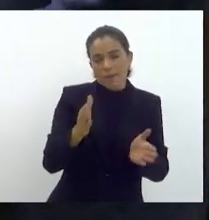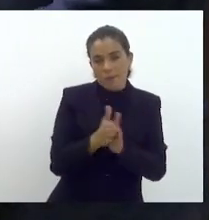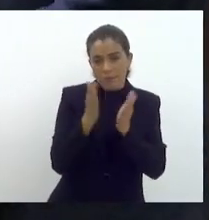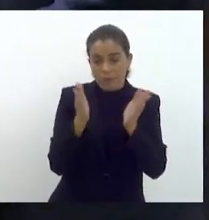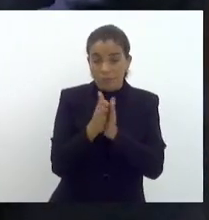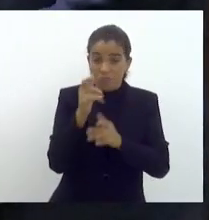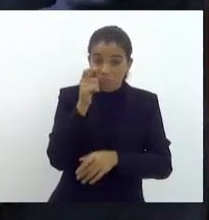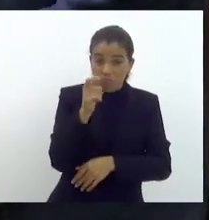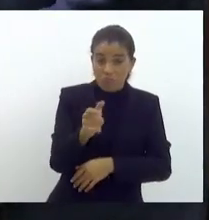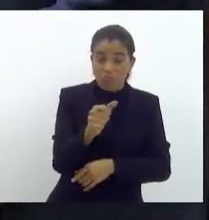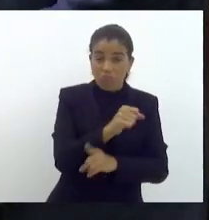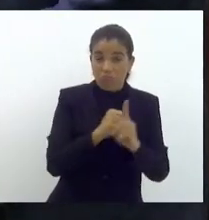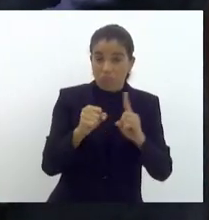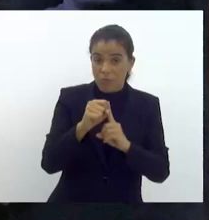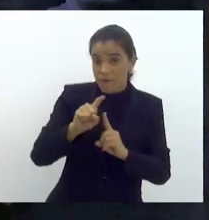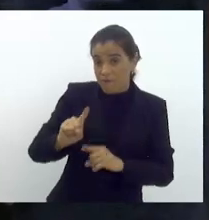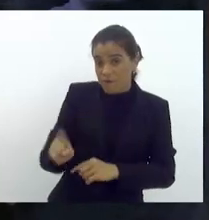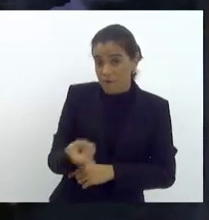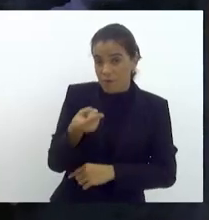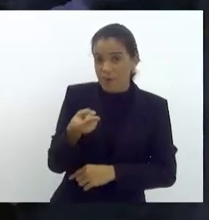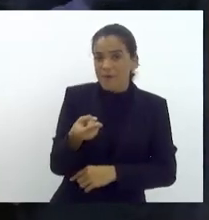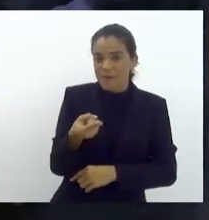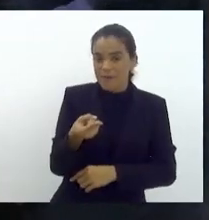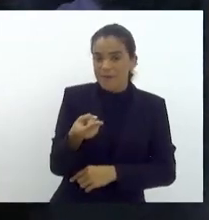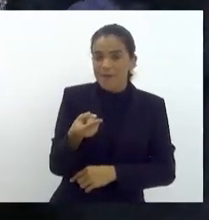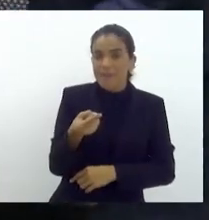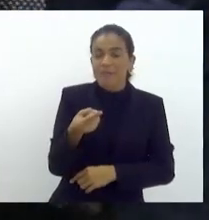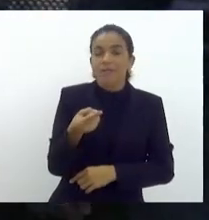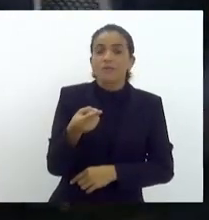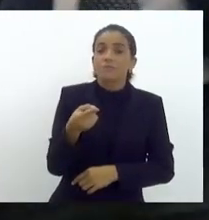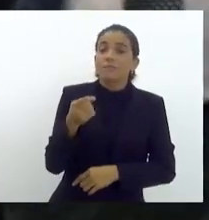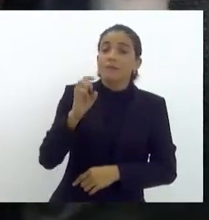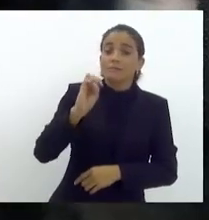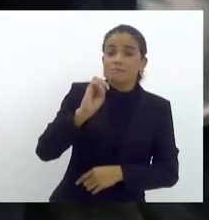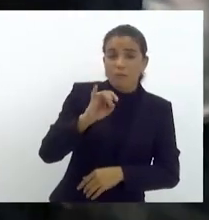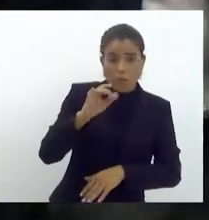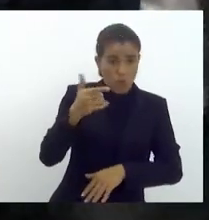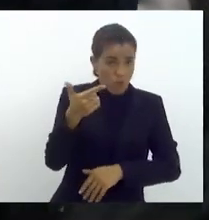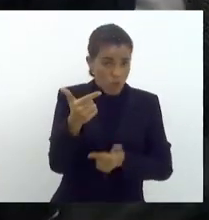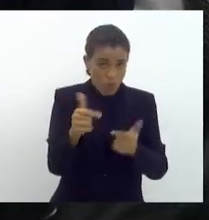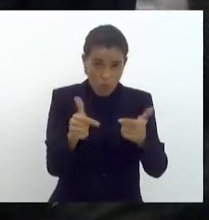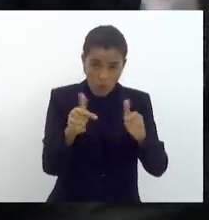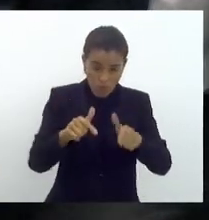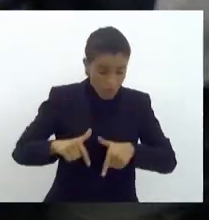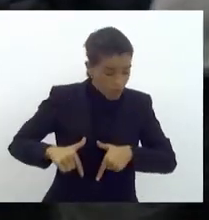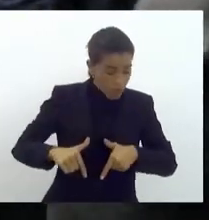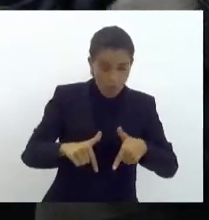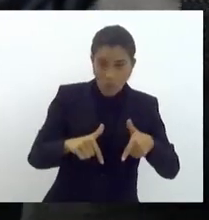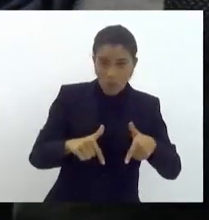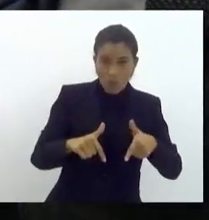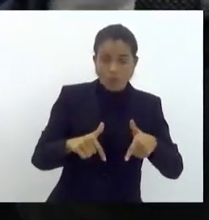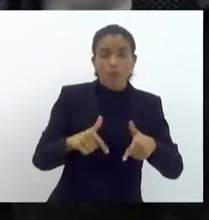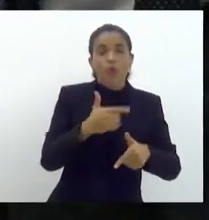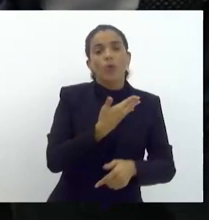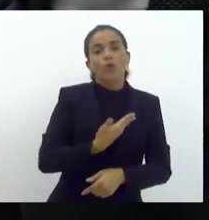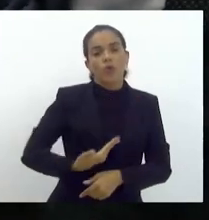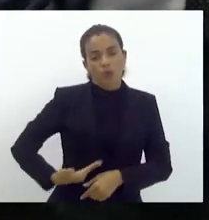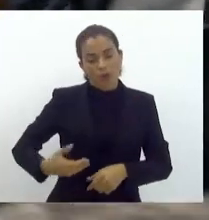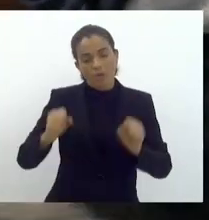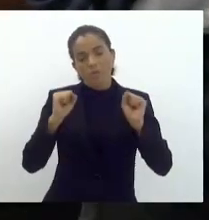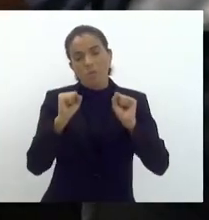social vírgula caso não faça caso não faça o governo